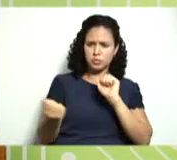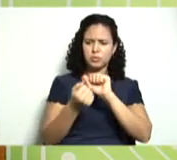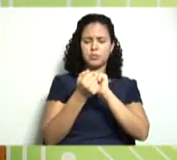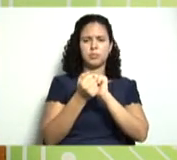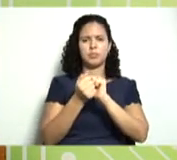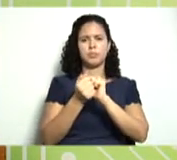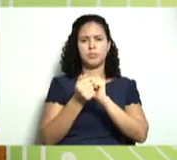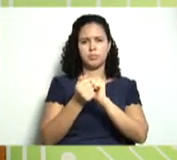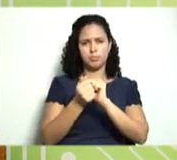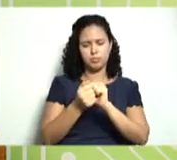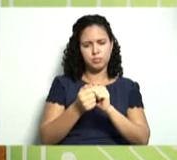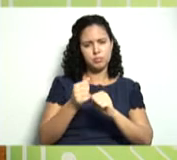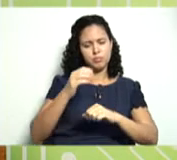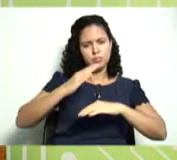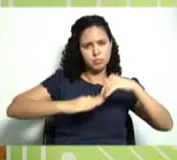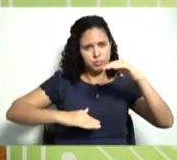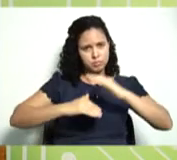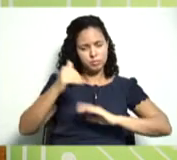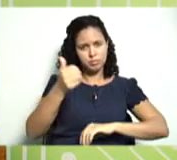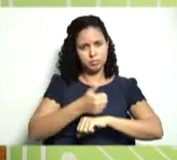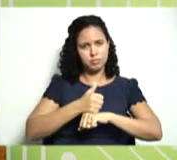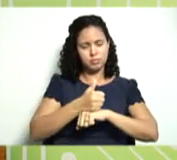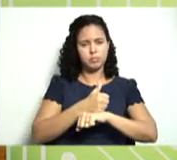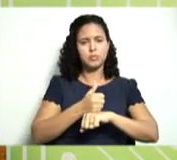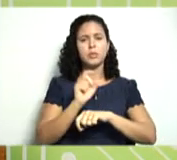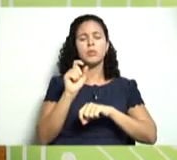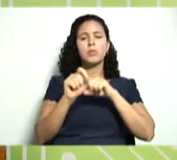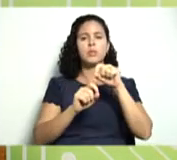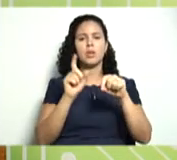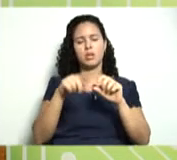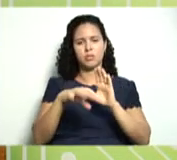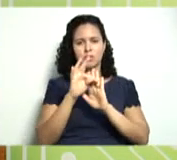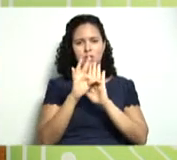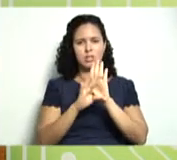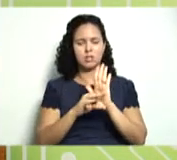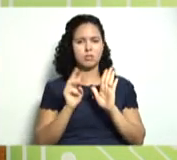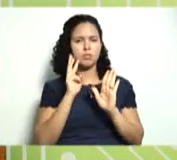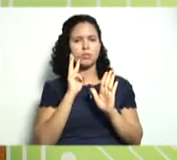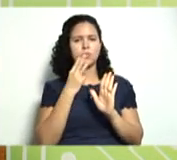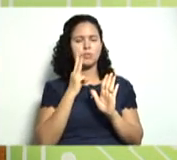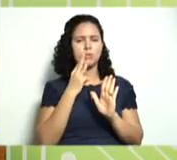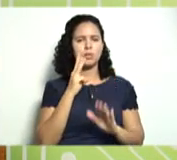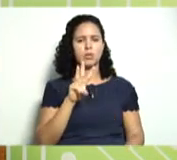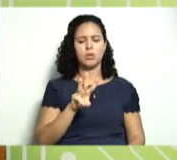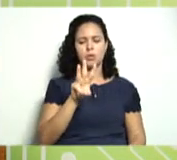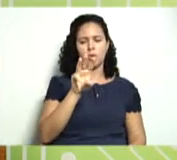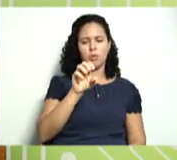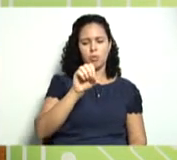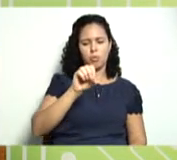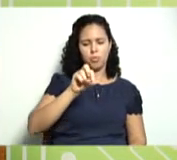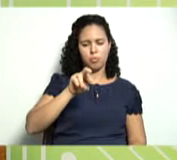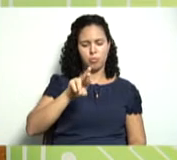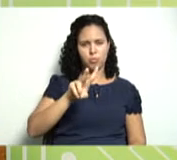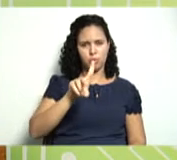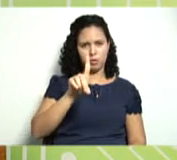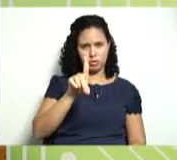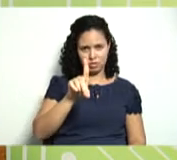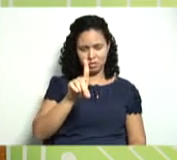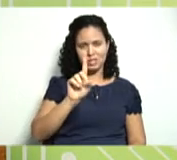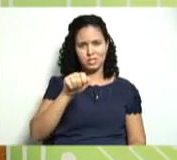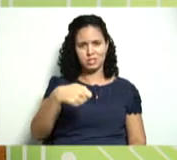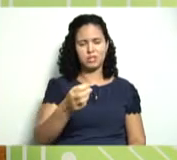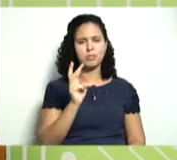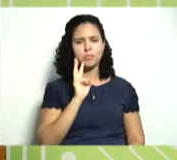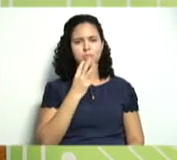é que é o editor de texto e particularmente nos vão estar utilizando que o software da